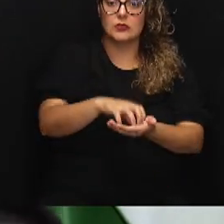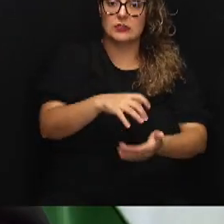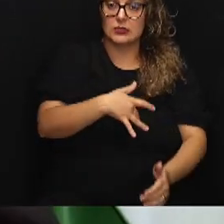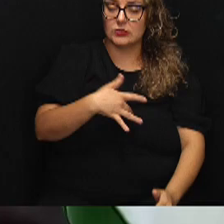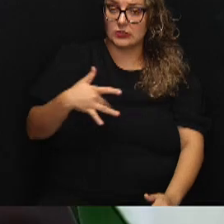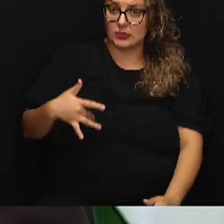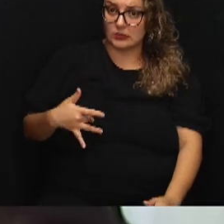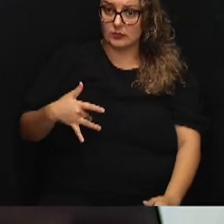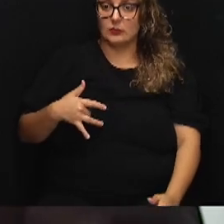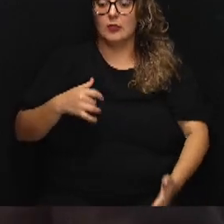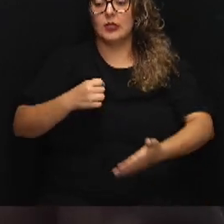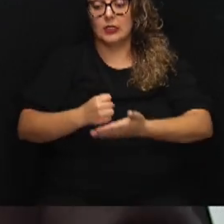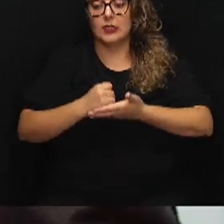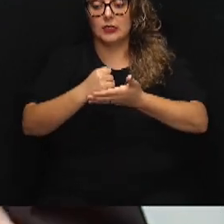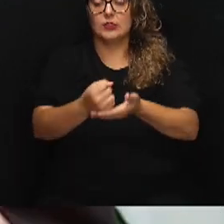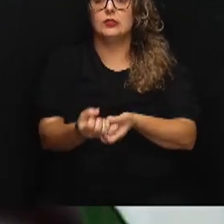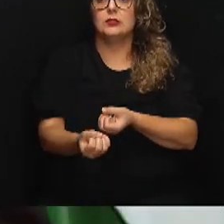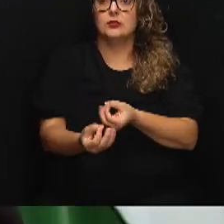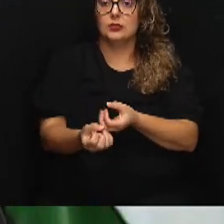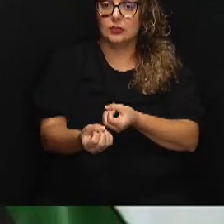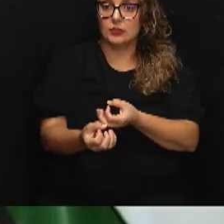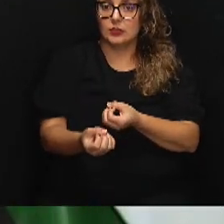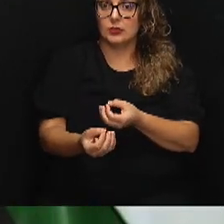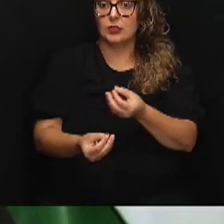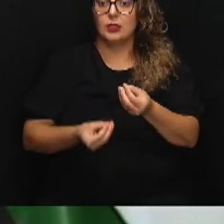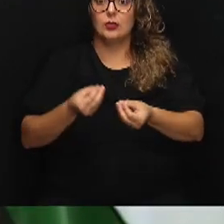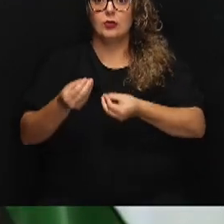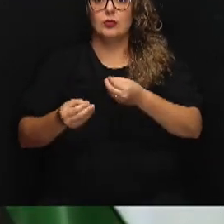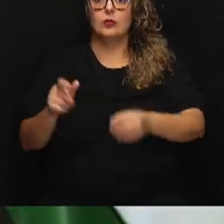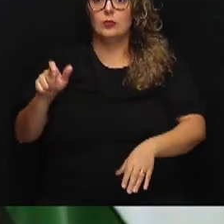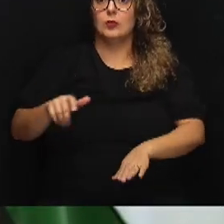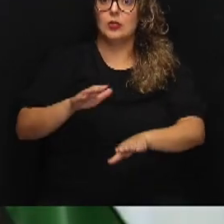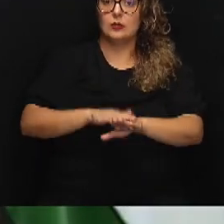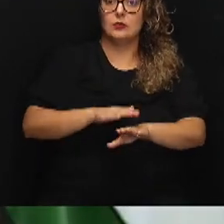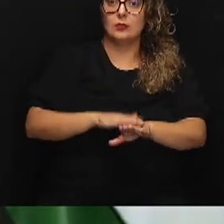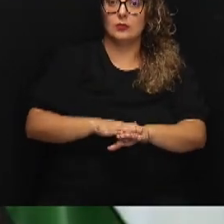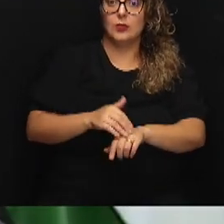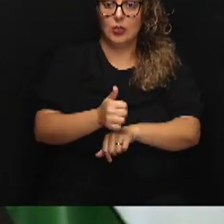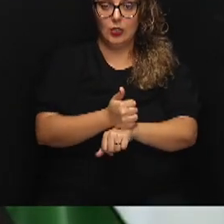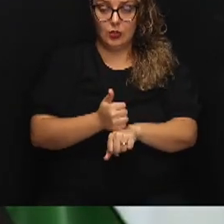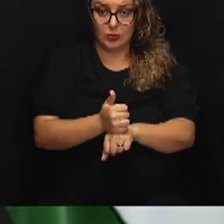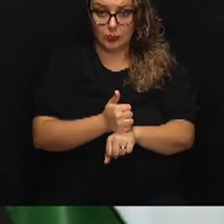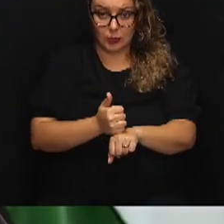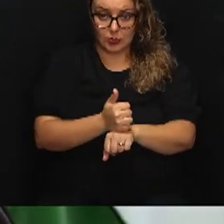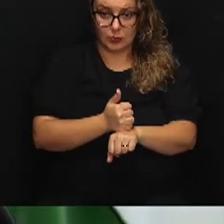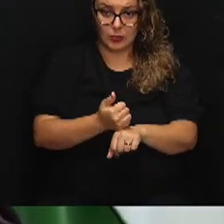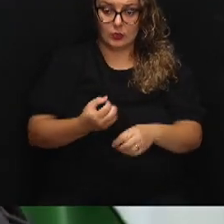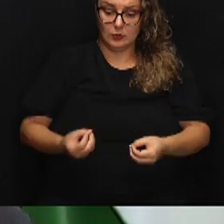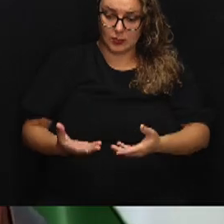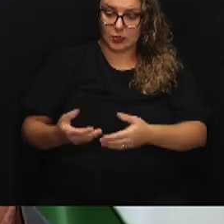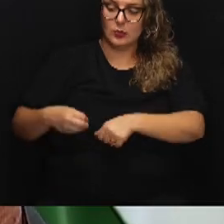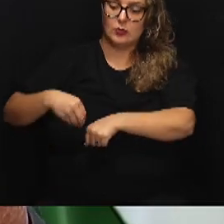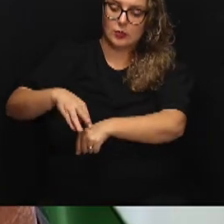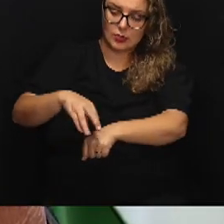que eles levem essas informações, como é que a pessoa tem que agir. O profissional dá todo o